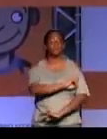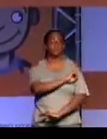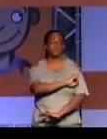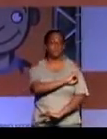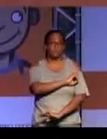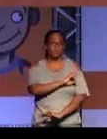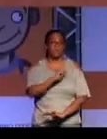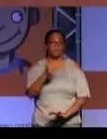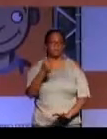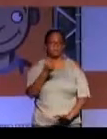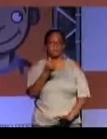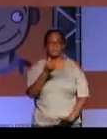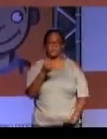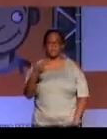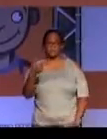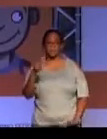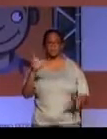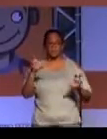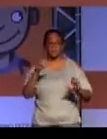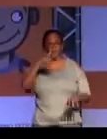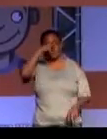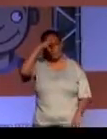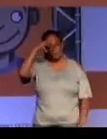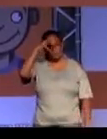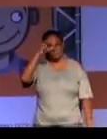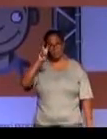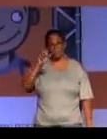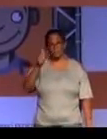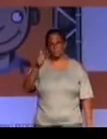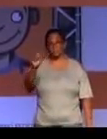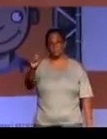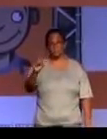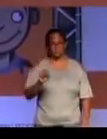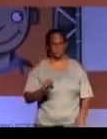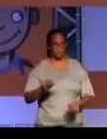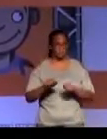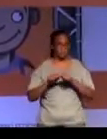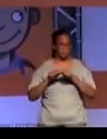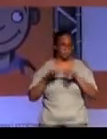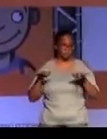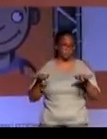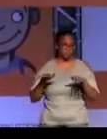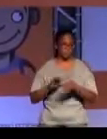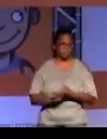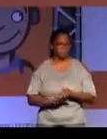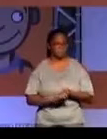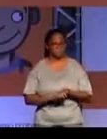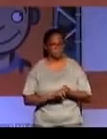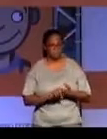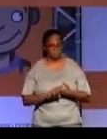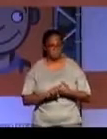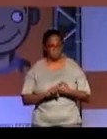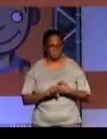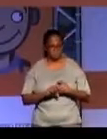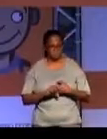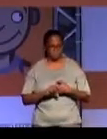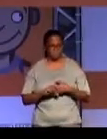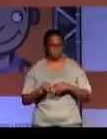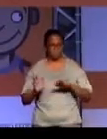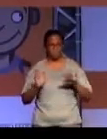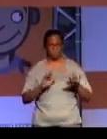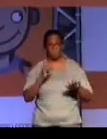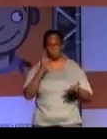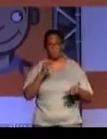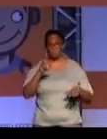272 casos, em Amazonas 518 e assim vai. Agora, Dr. Orenstein, um dos